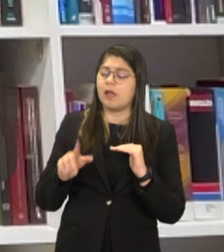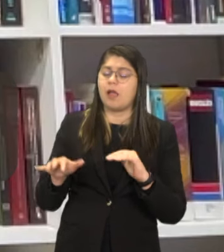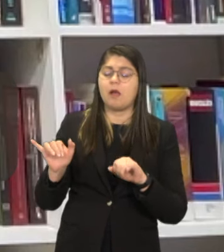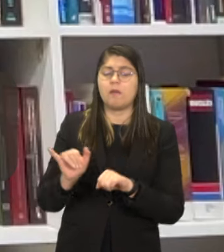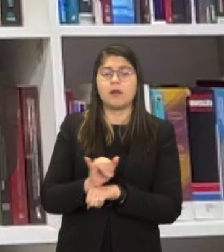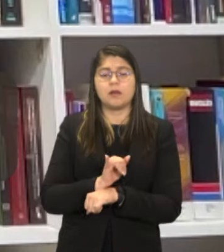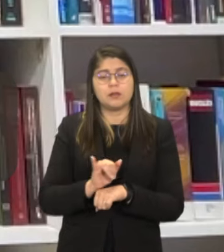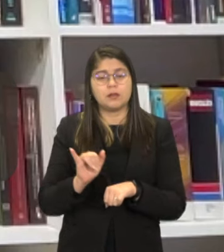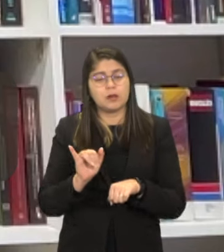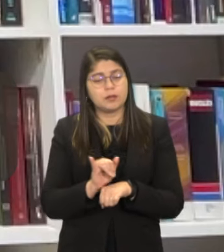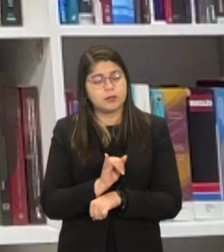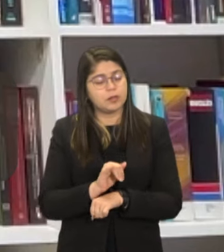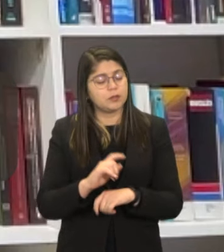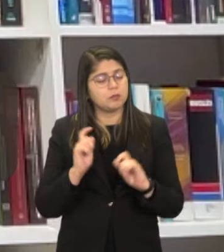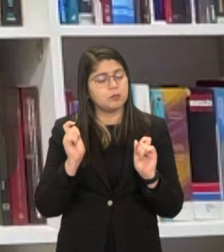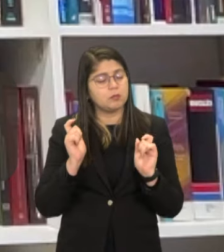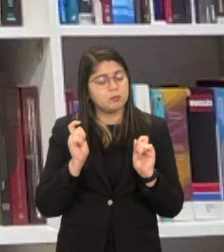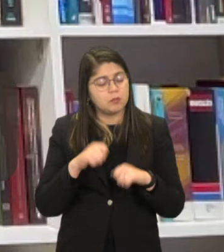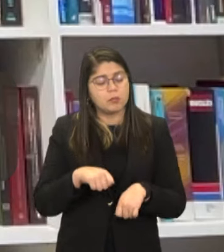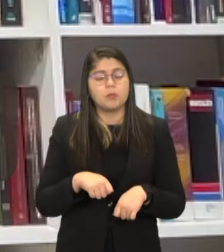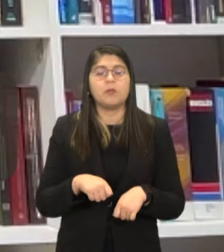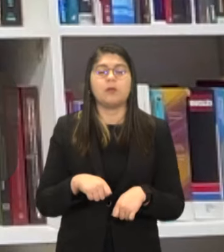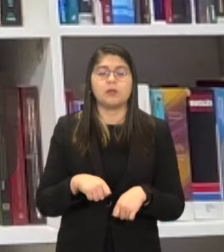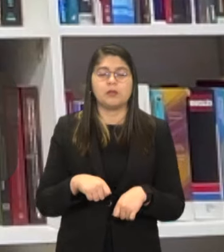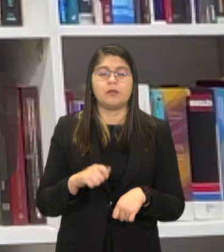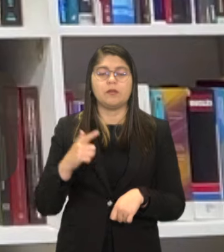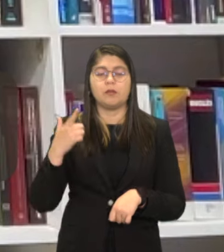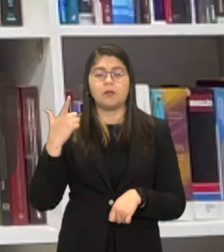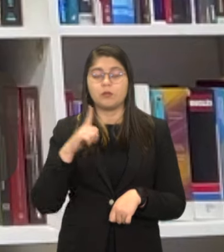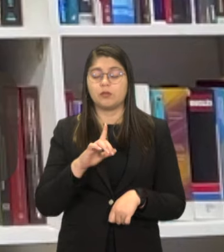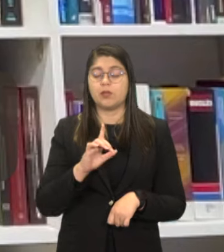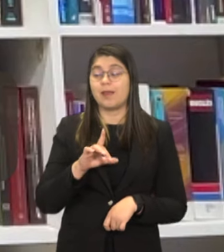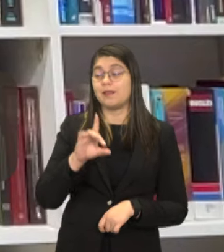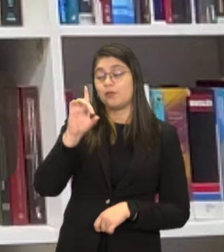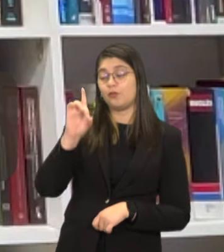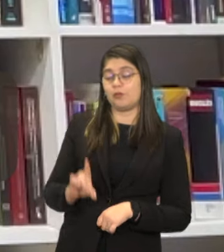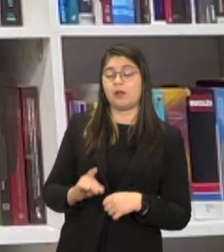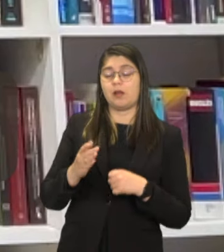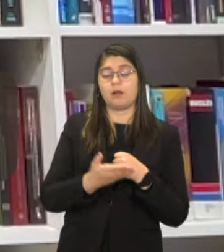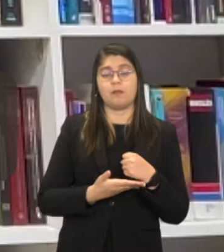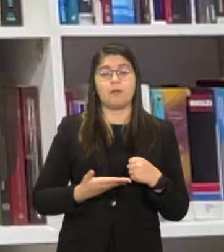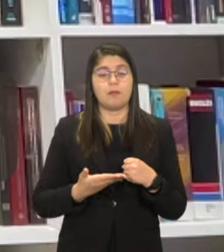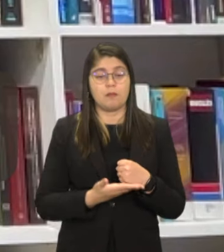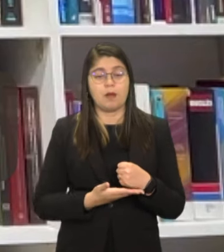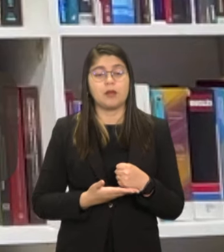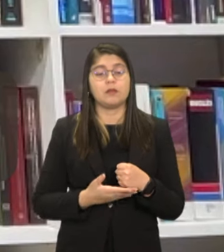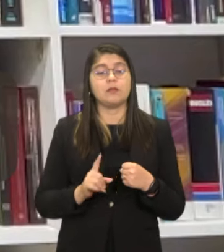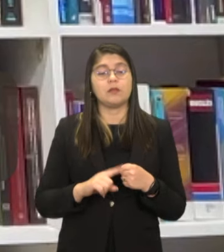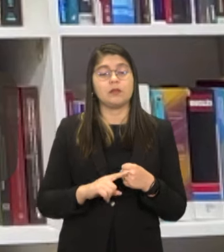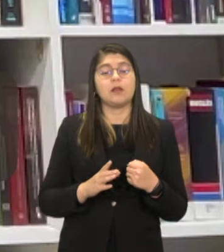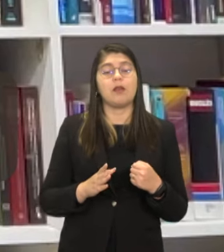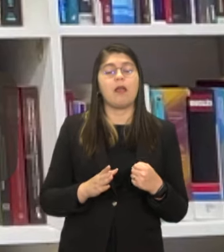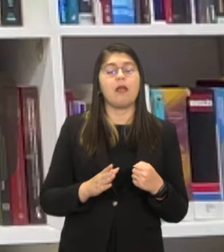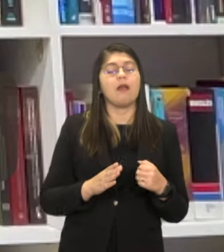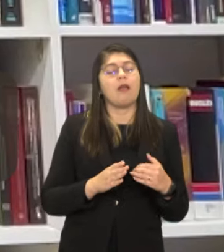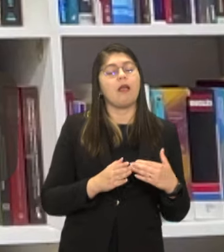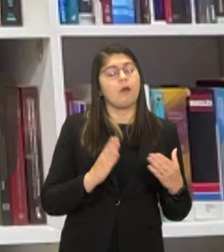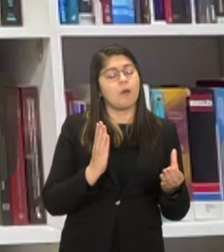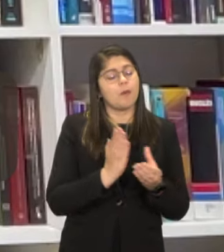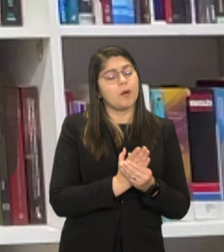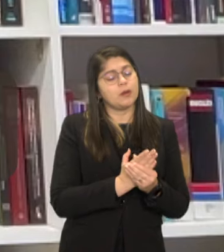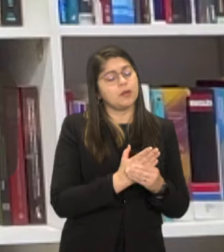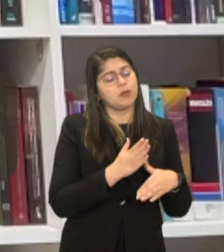nós possamos cumprir esse direito fundamental, a duração razoável dos